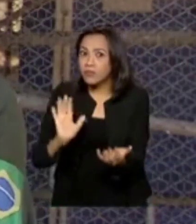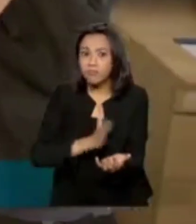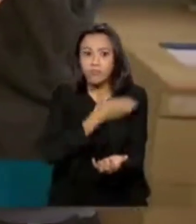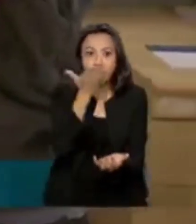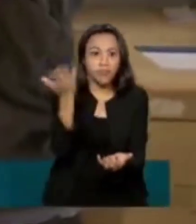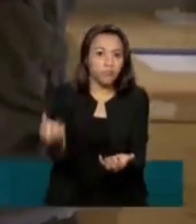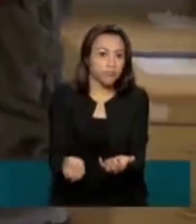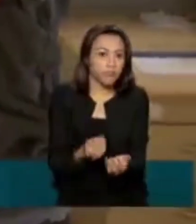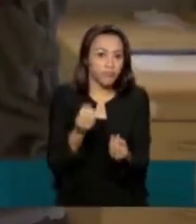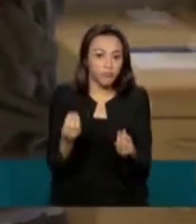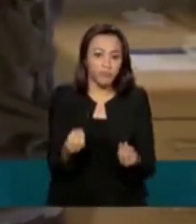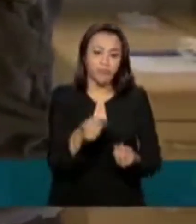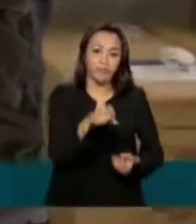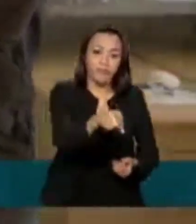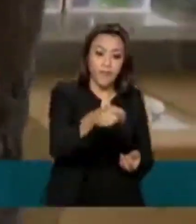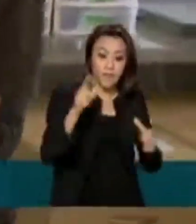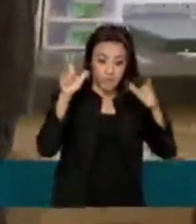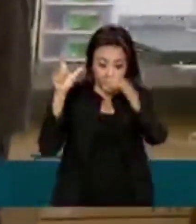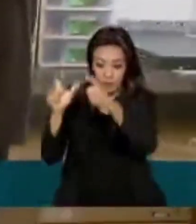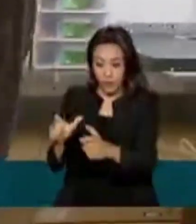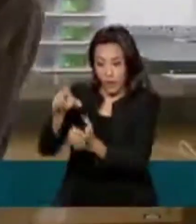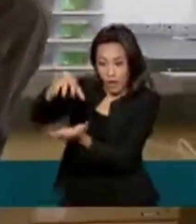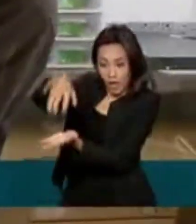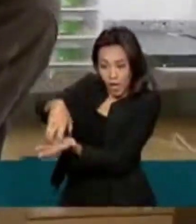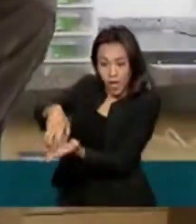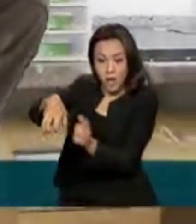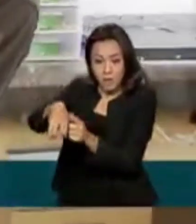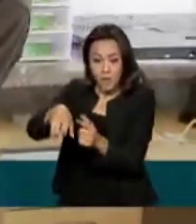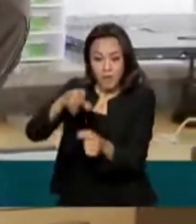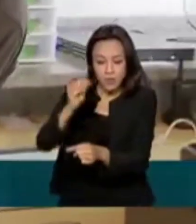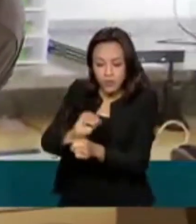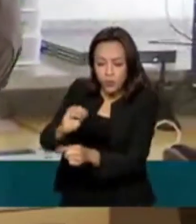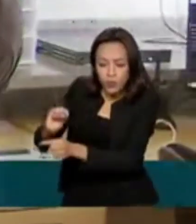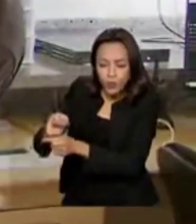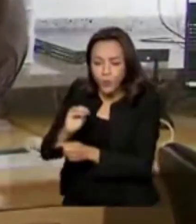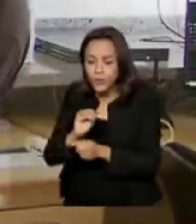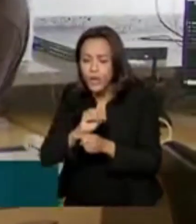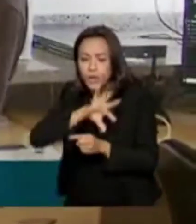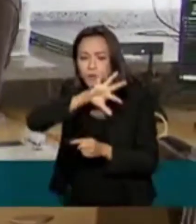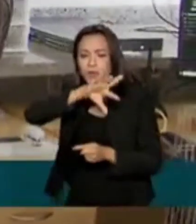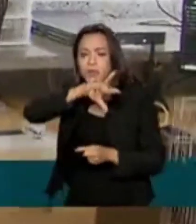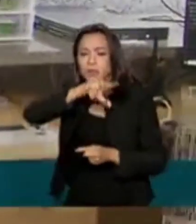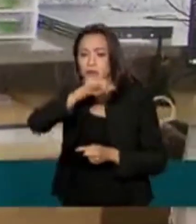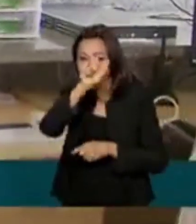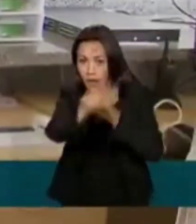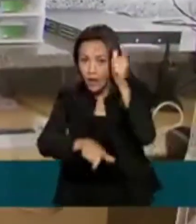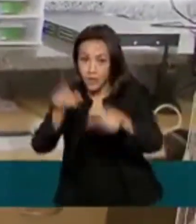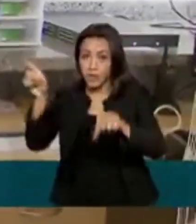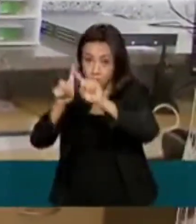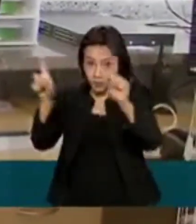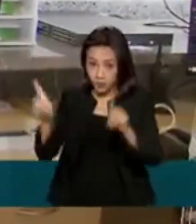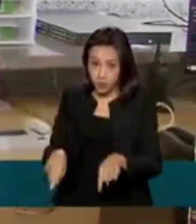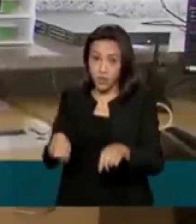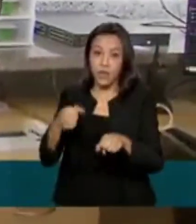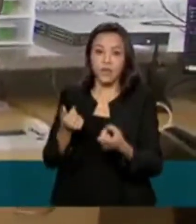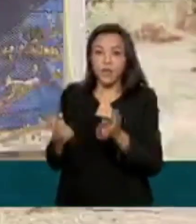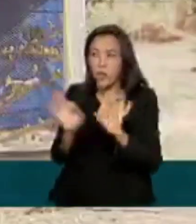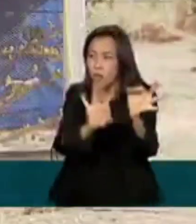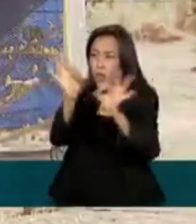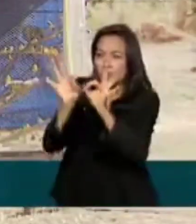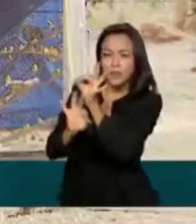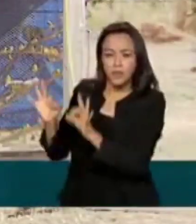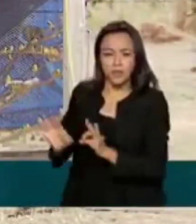rinha. Nos centros de triagem, estes animais são reabilitados. Os servidores do IBAMA montam estrutura para